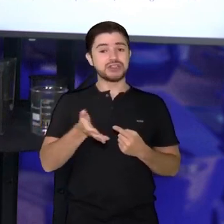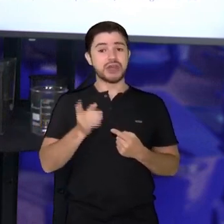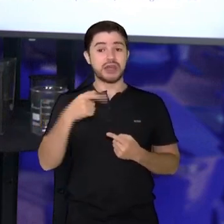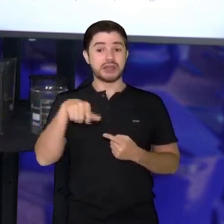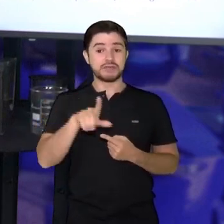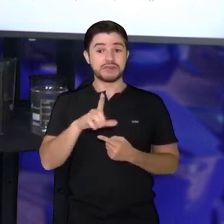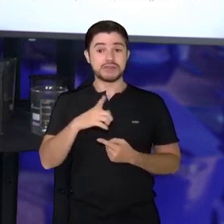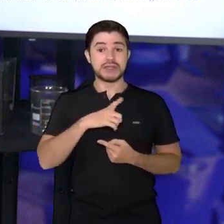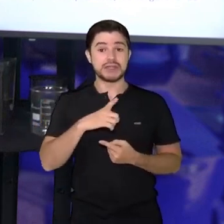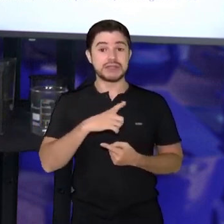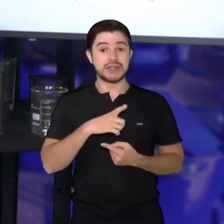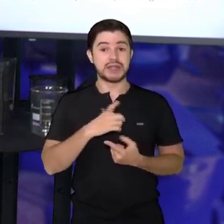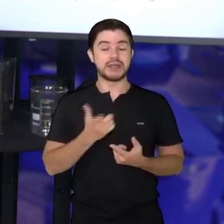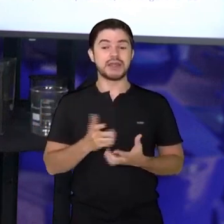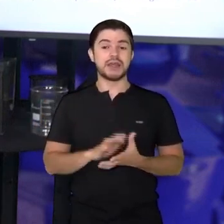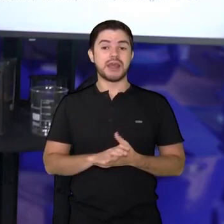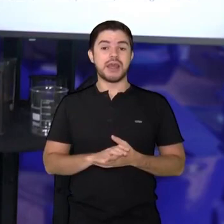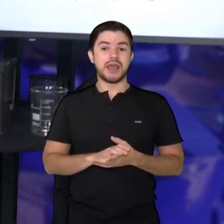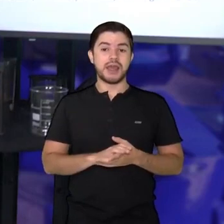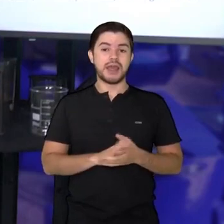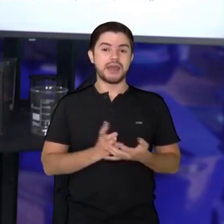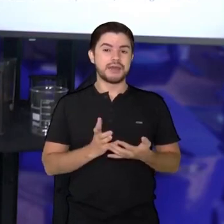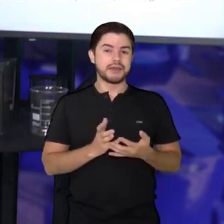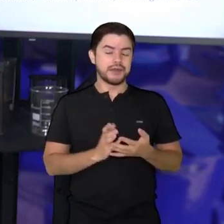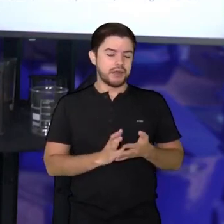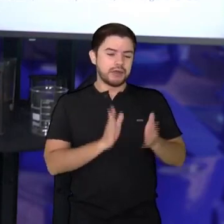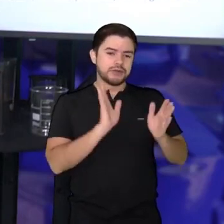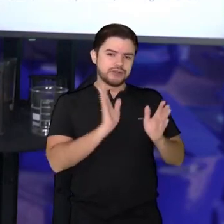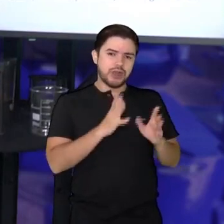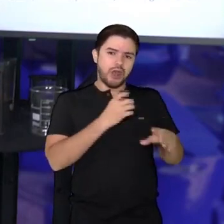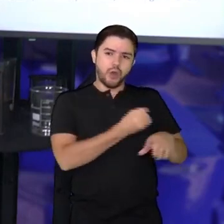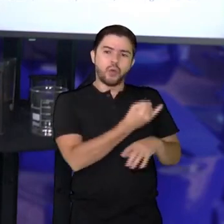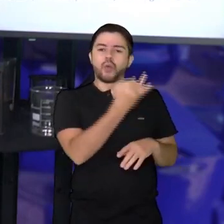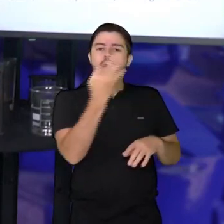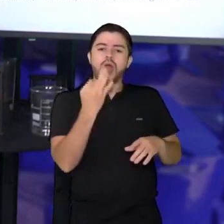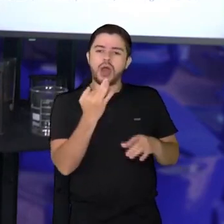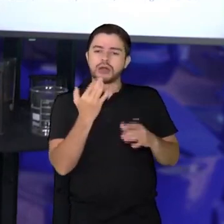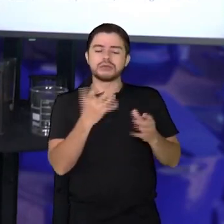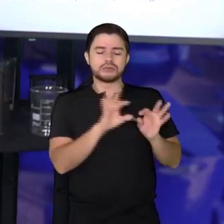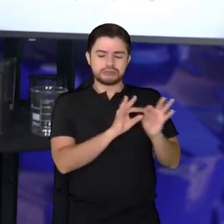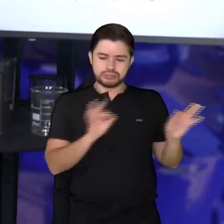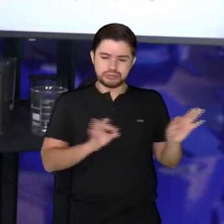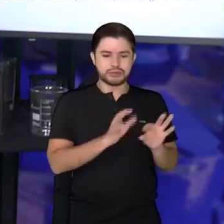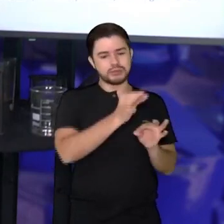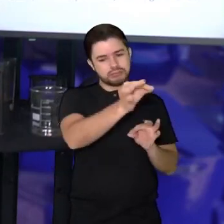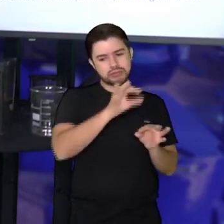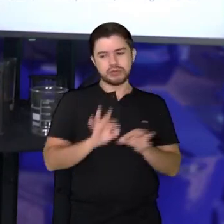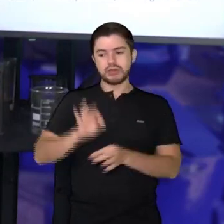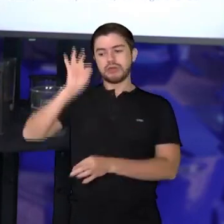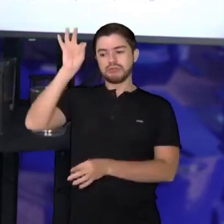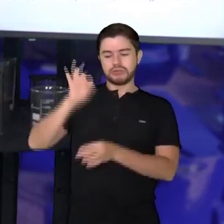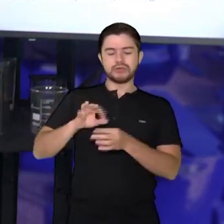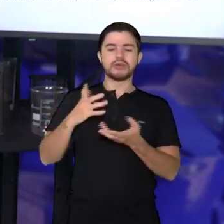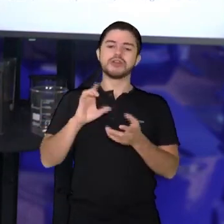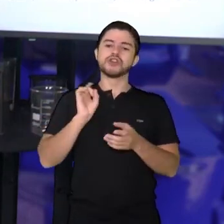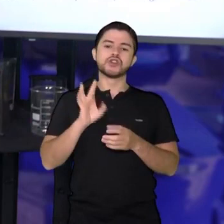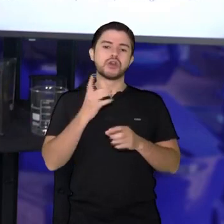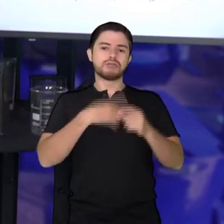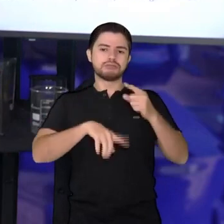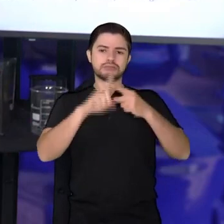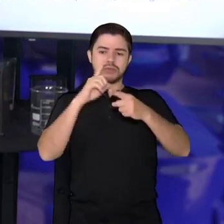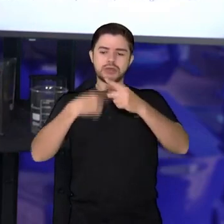a quantidade de cubinhos em cada dimensão, no comprimento, na largura e na altura, basta você